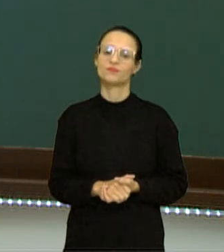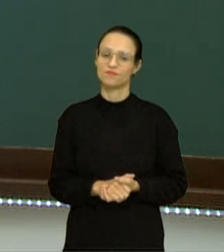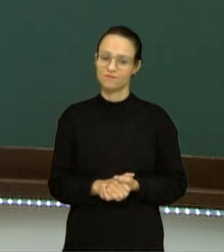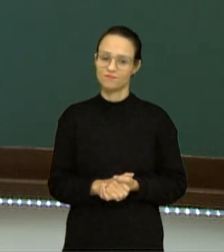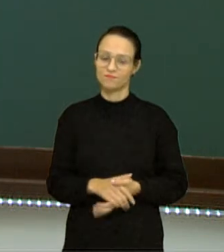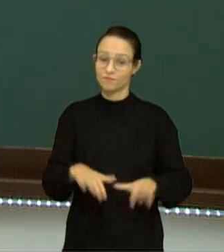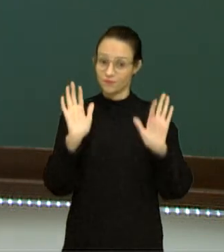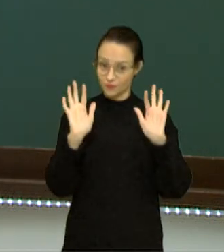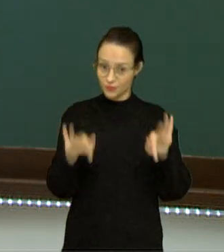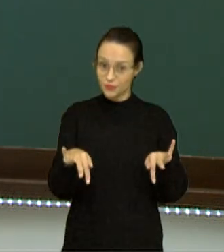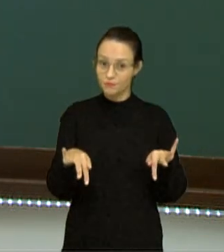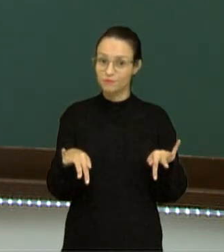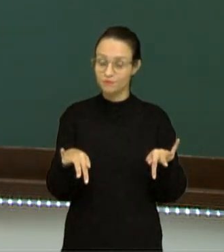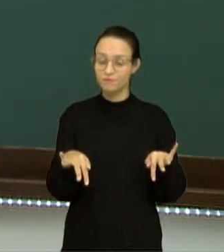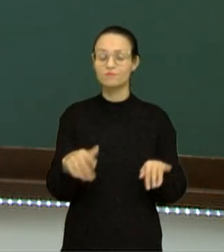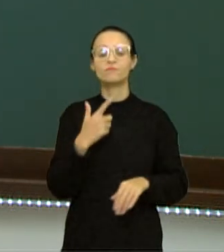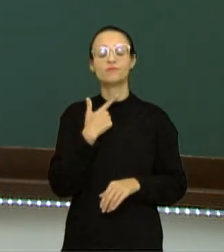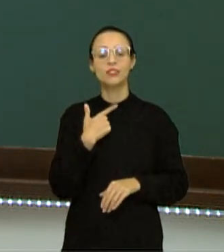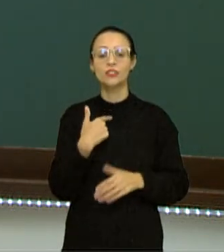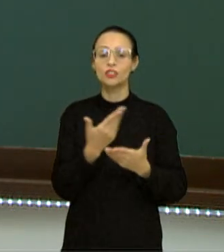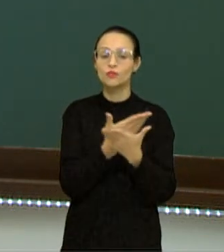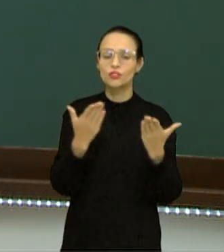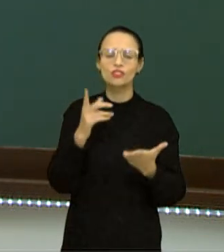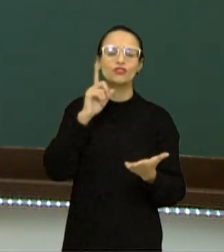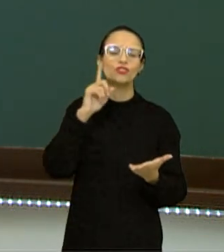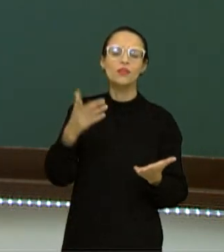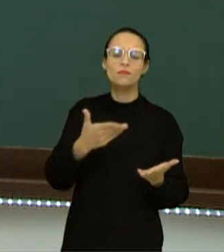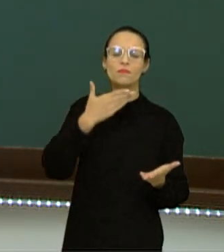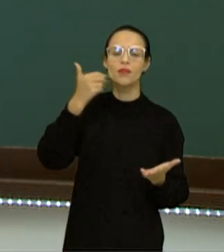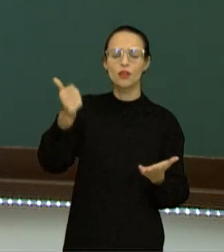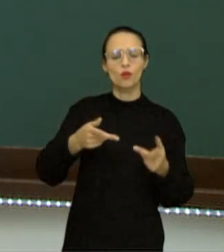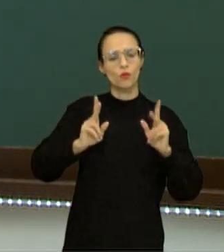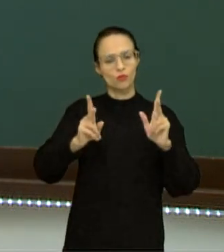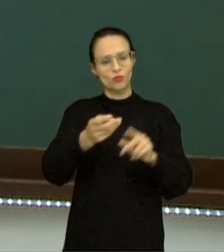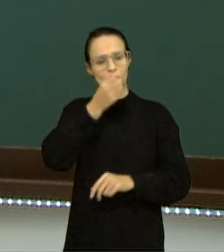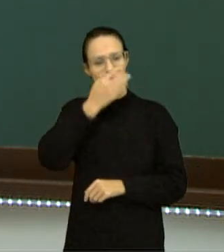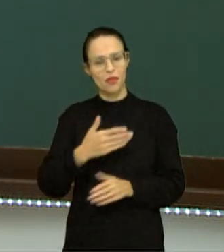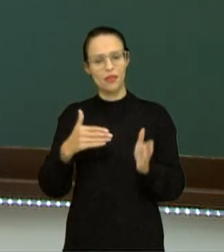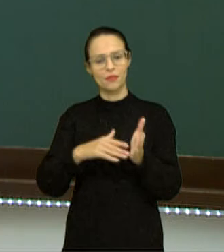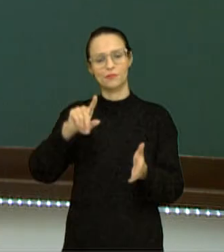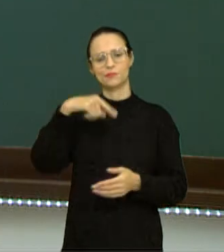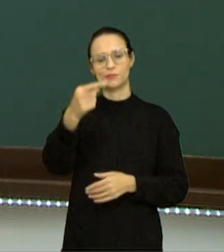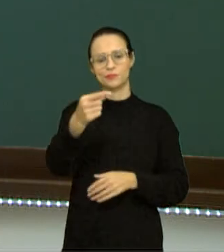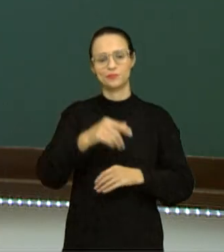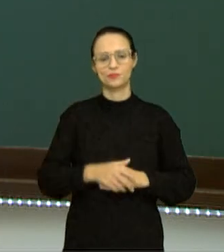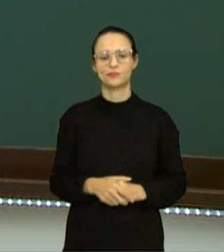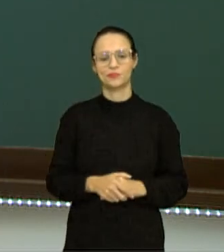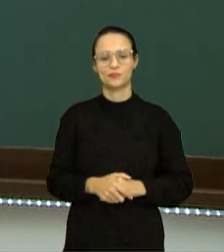Estamos no fim. Desejo a você dias melhores, continue bem e até a próxima!